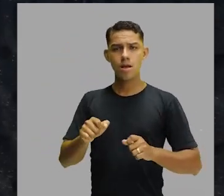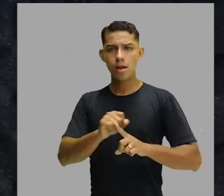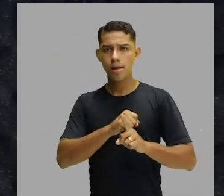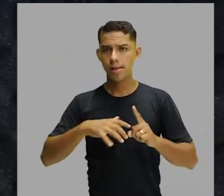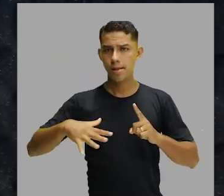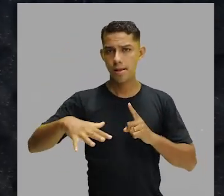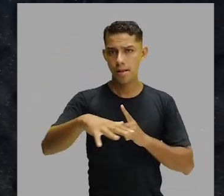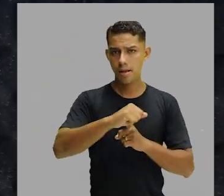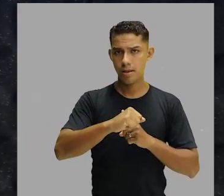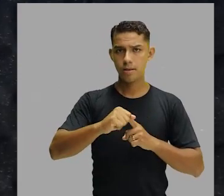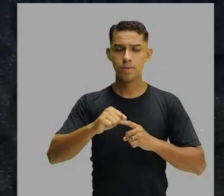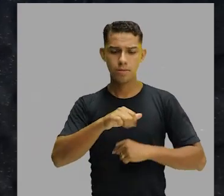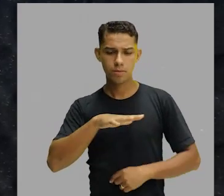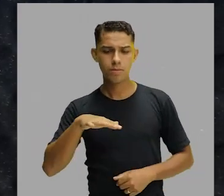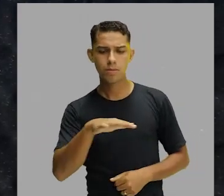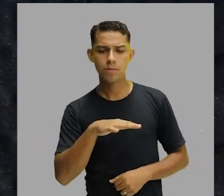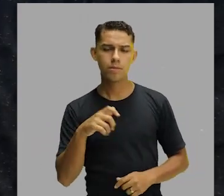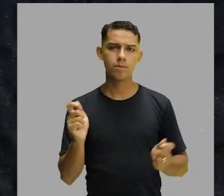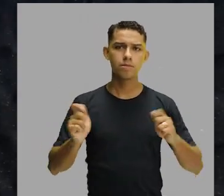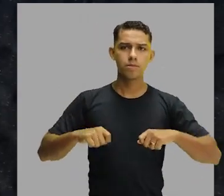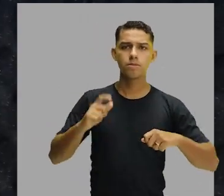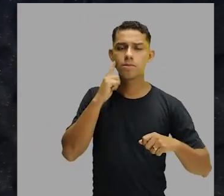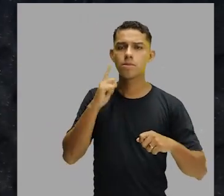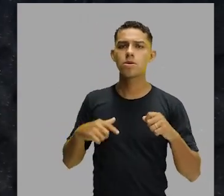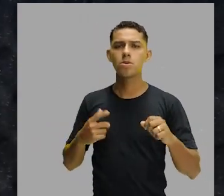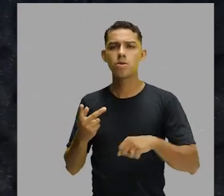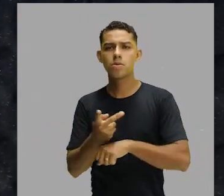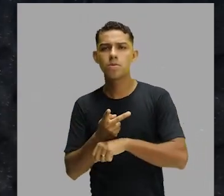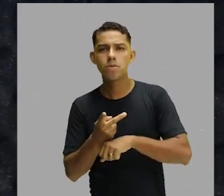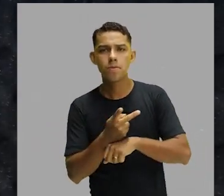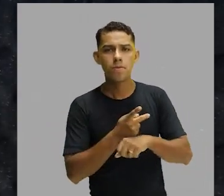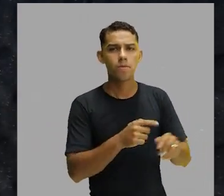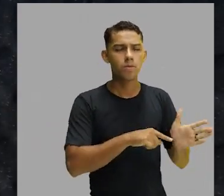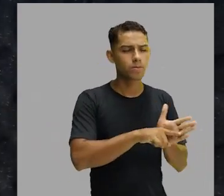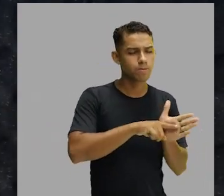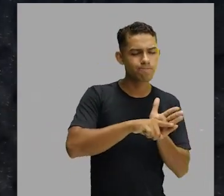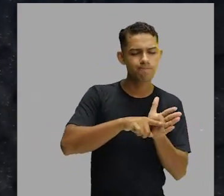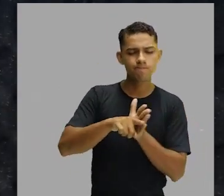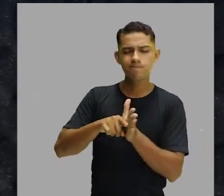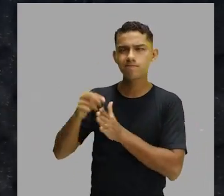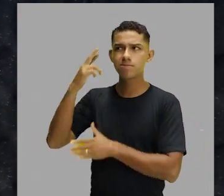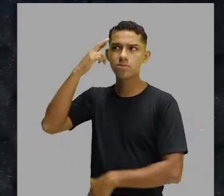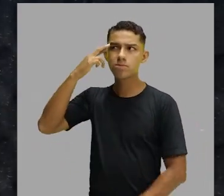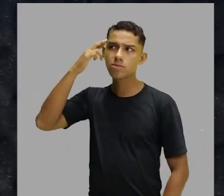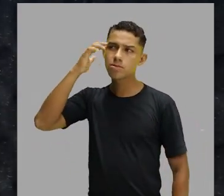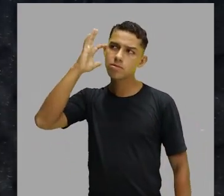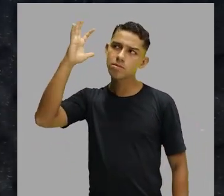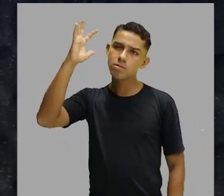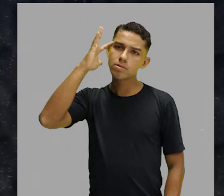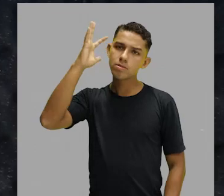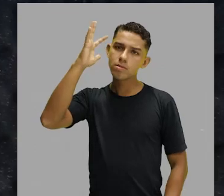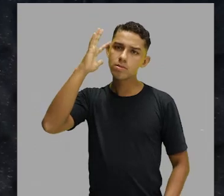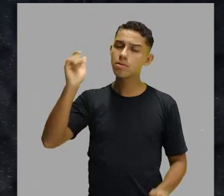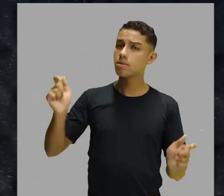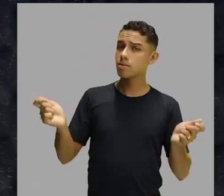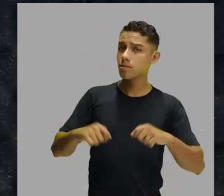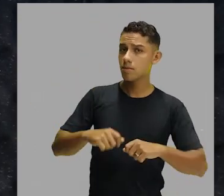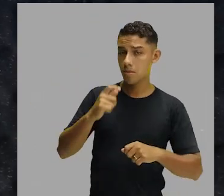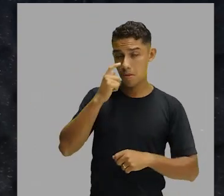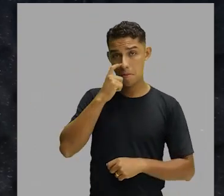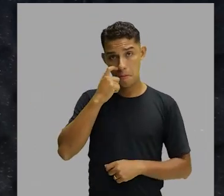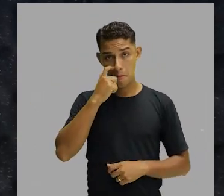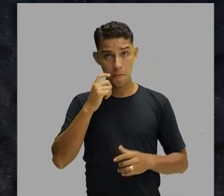sociedade, então, passe a investigar, passe a refletir sobre